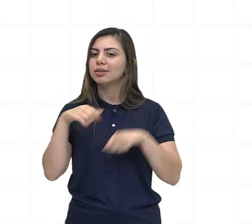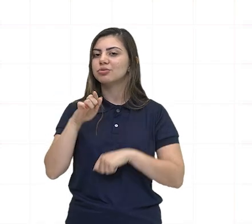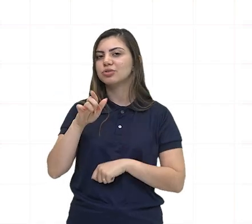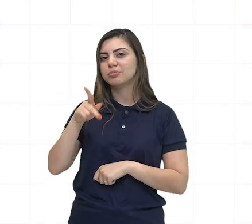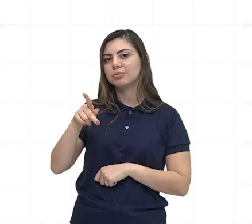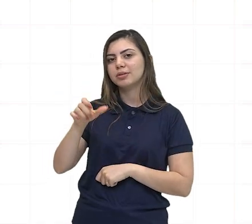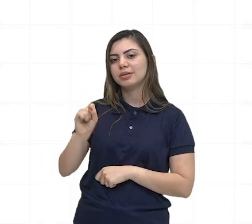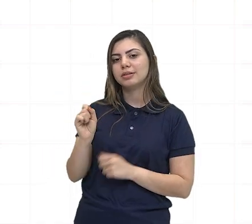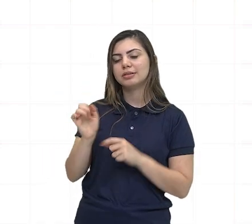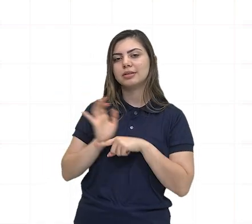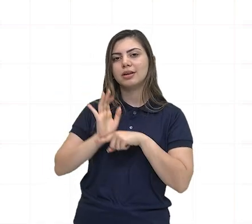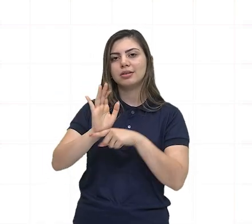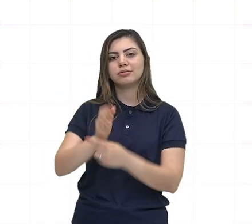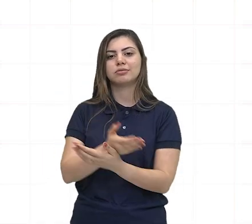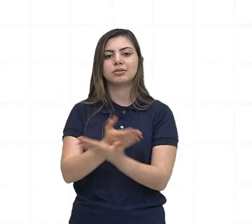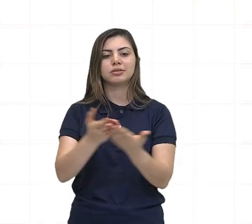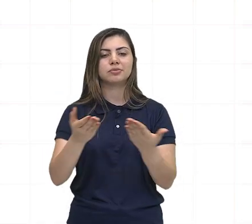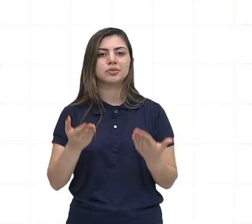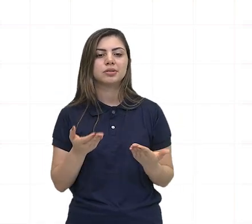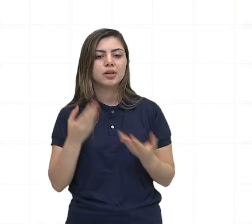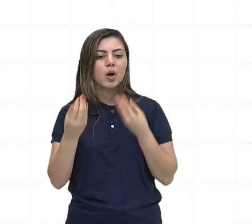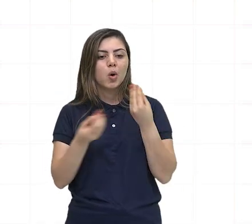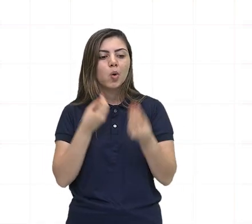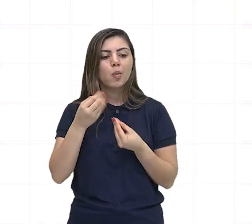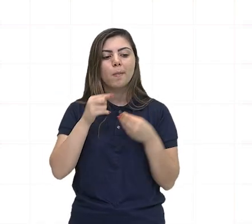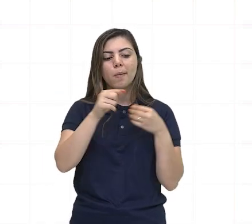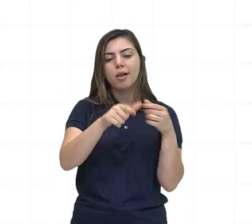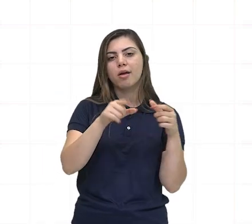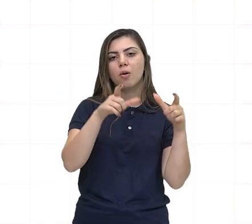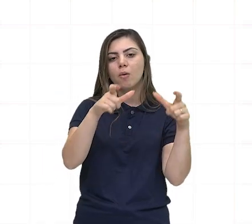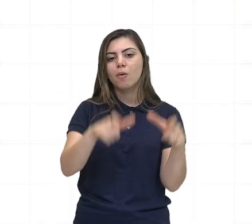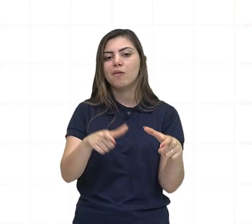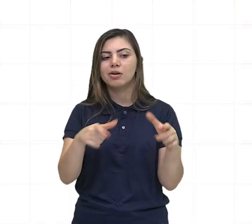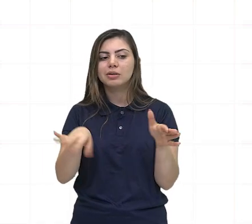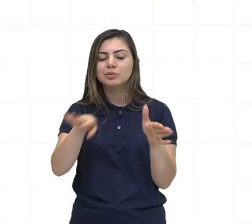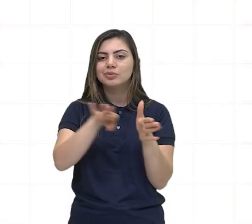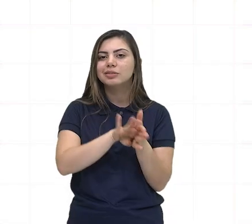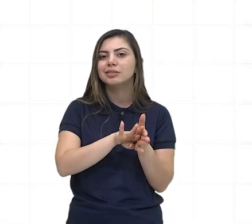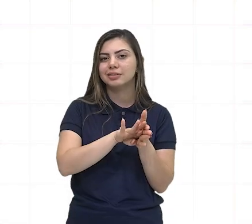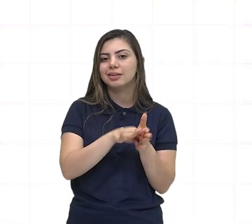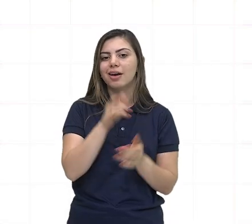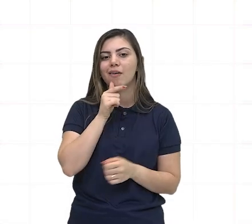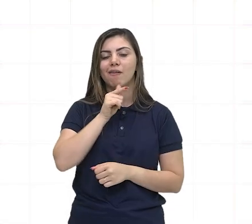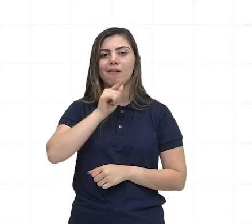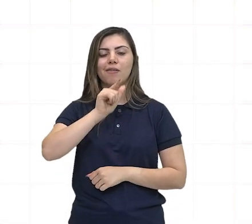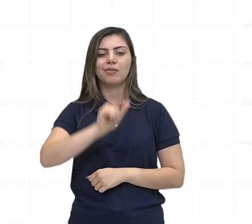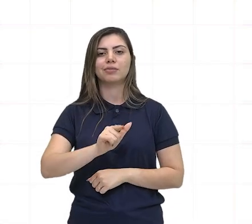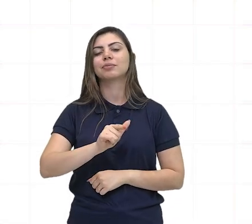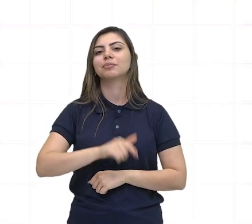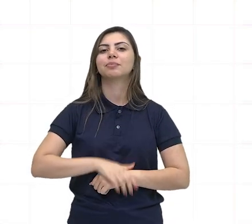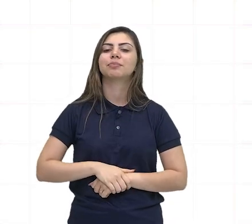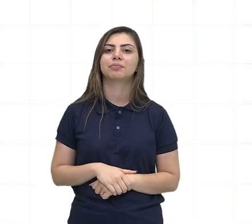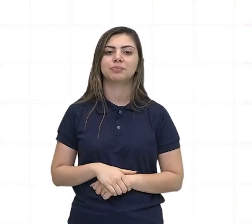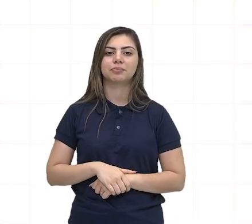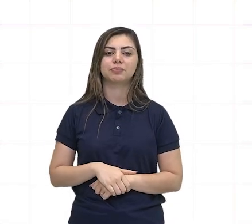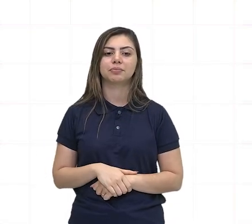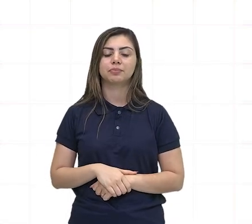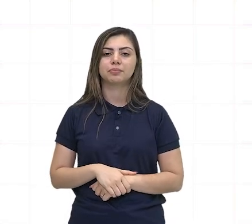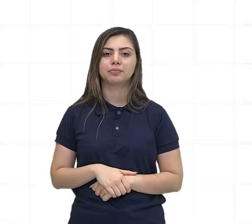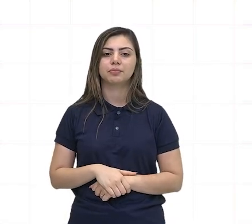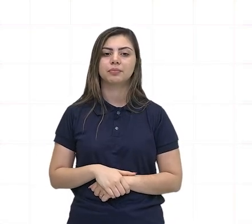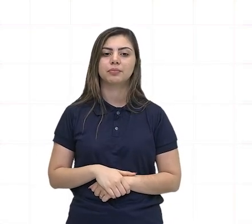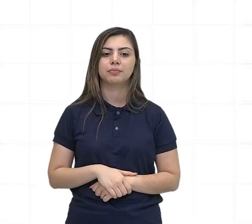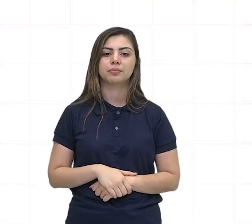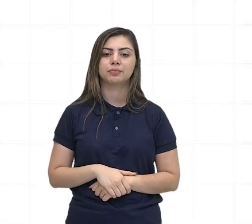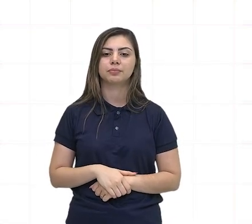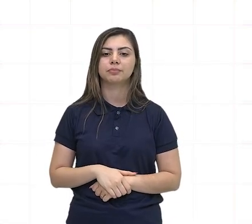GPS para te ajudar a se orientar e a se localizar. Você pode